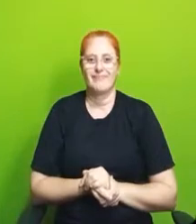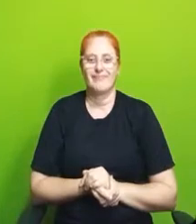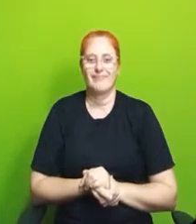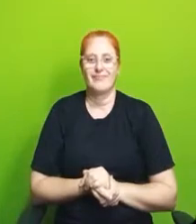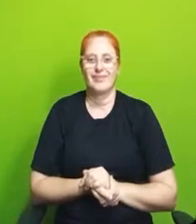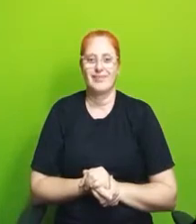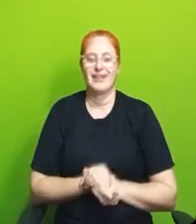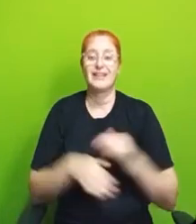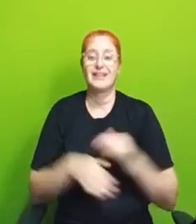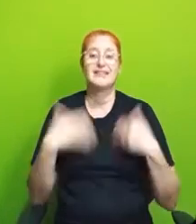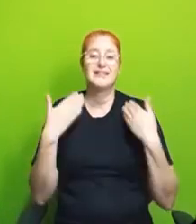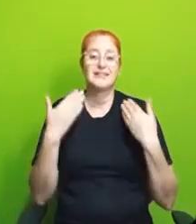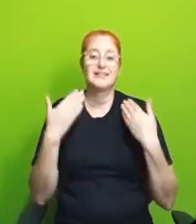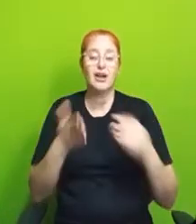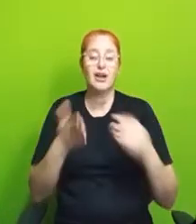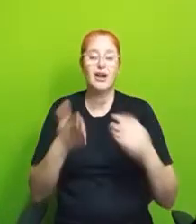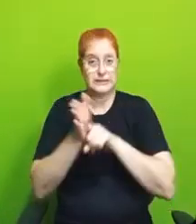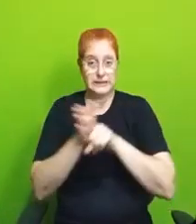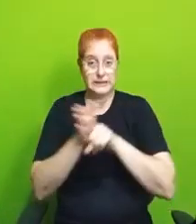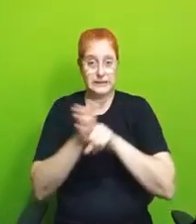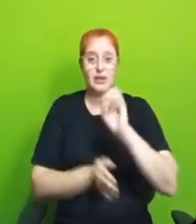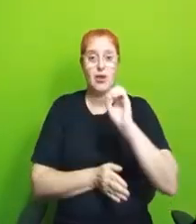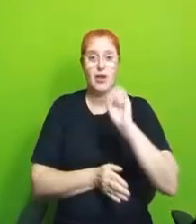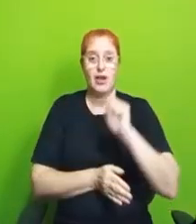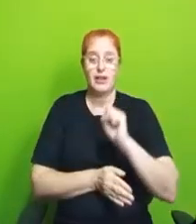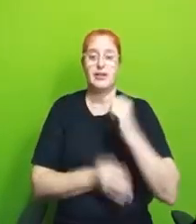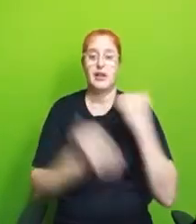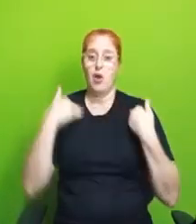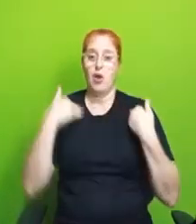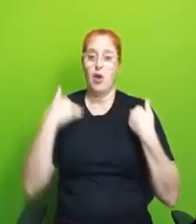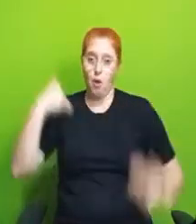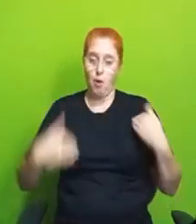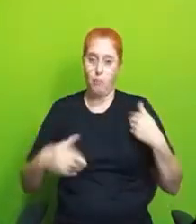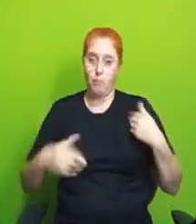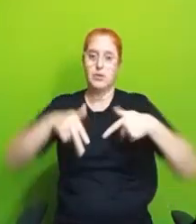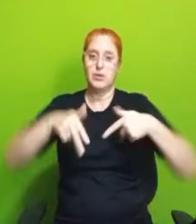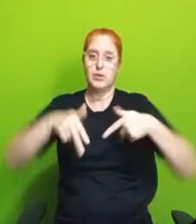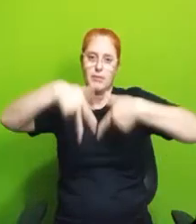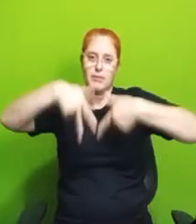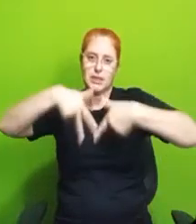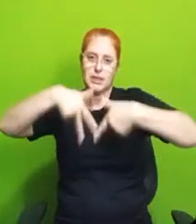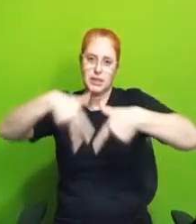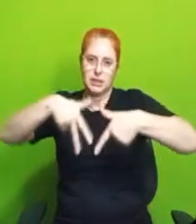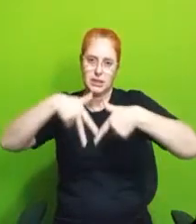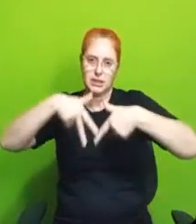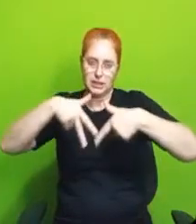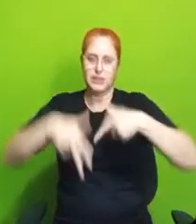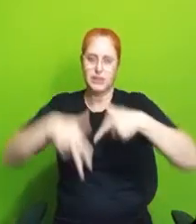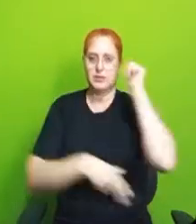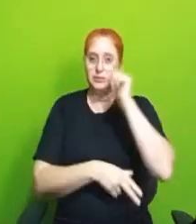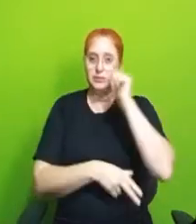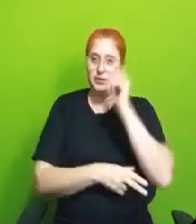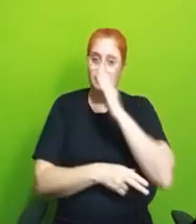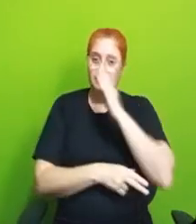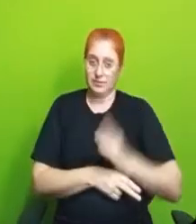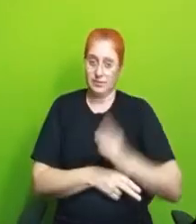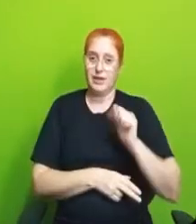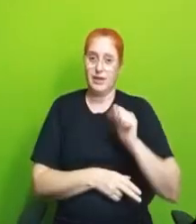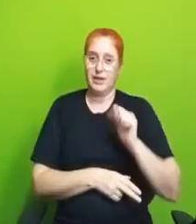Verônica é pesquisadora do SOS Corpo, é militante da Articulação de Mulheres Brasileiras, ANB, e